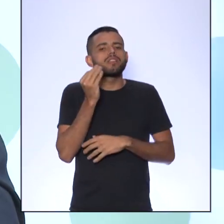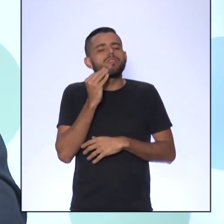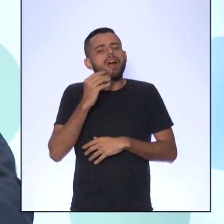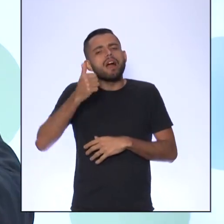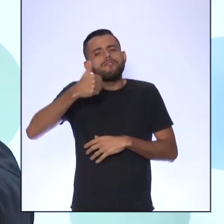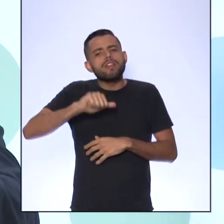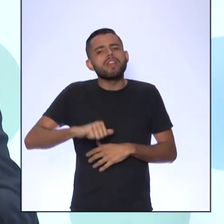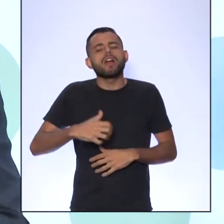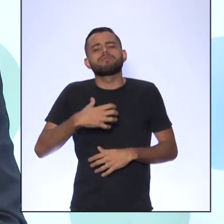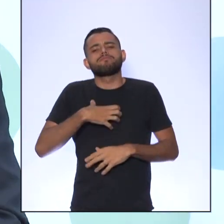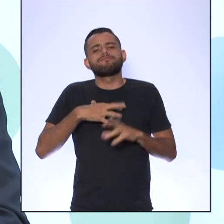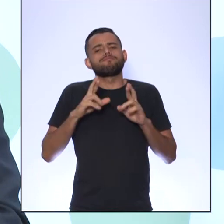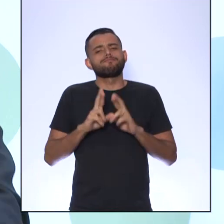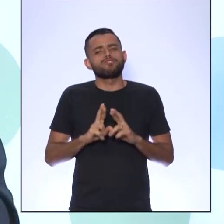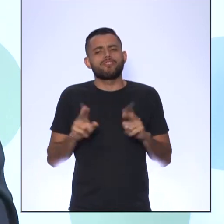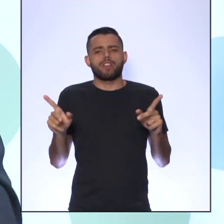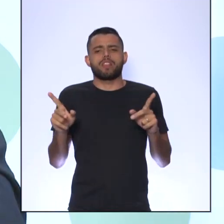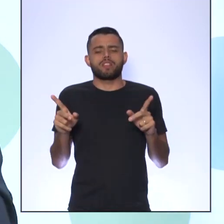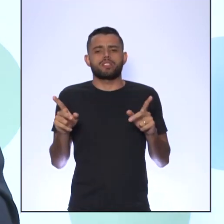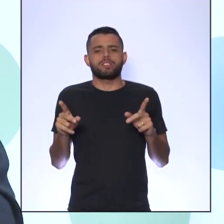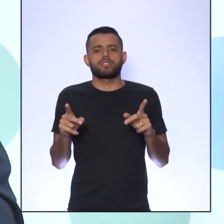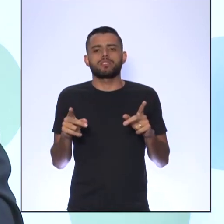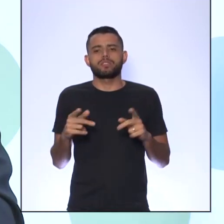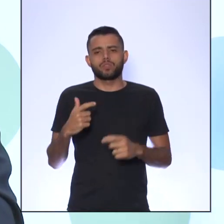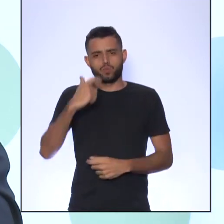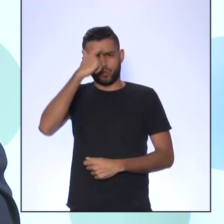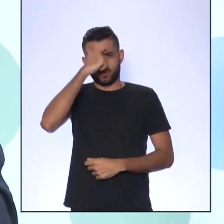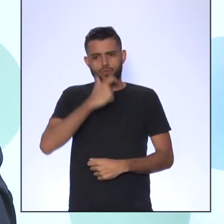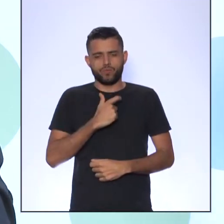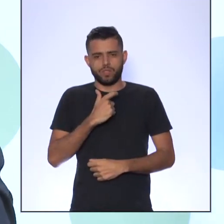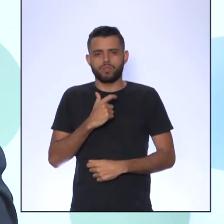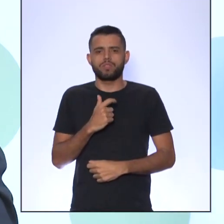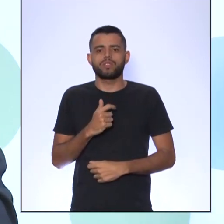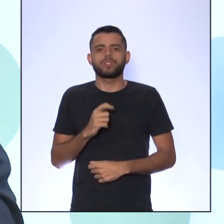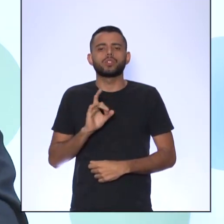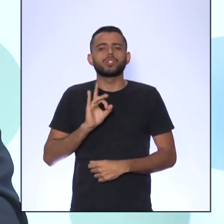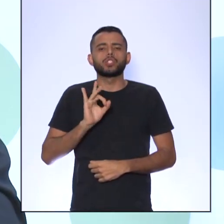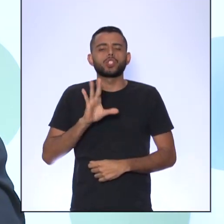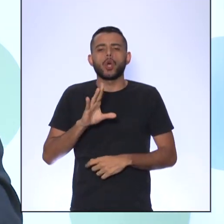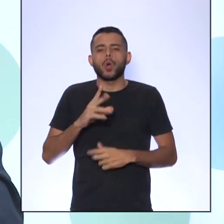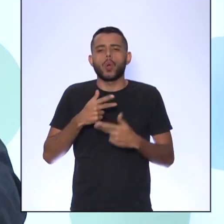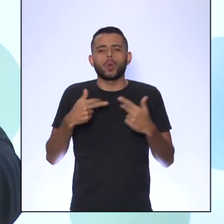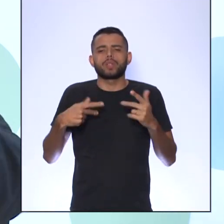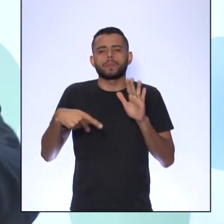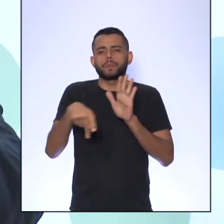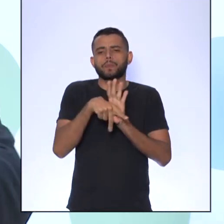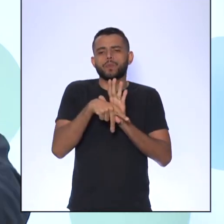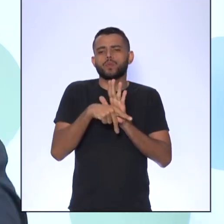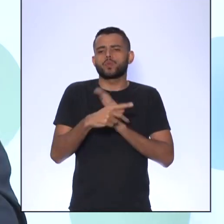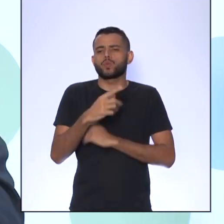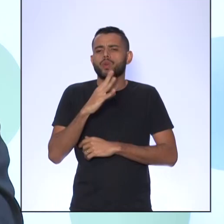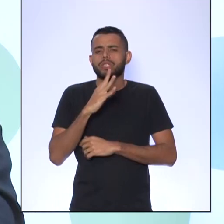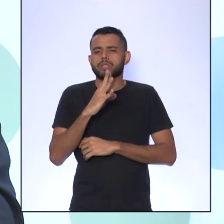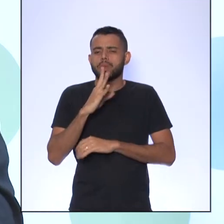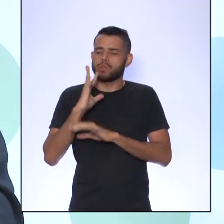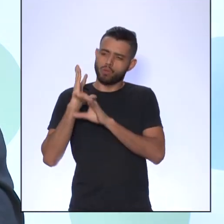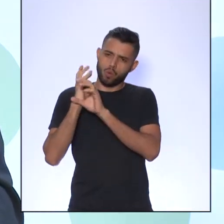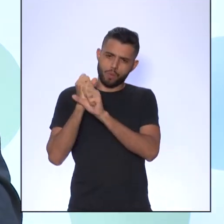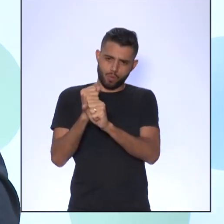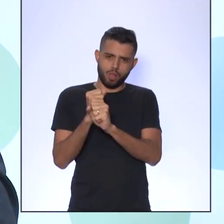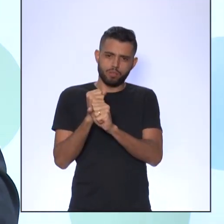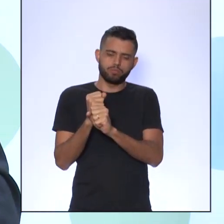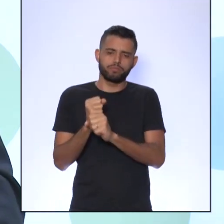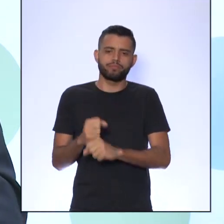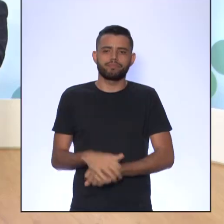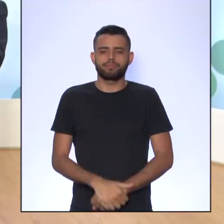diferentes aspectos, né, do indivíduo e não só um aspecto específico aí de um conhecimento acumulado. Muito